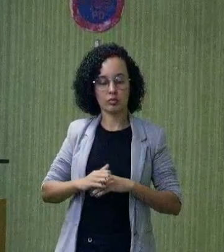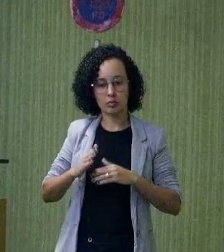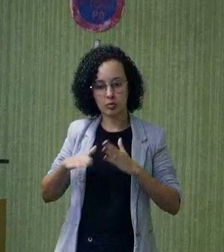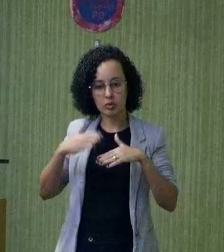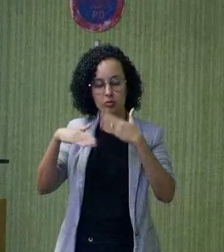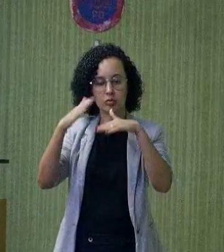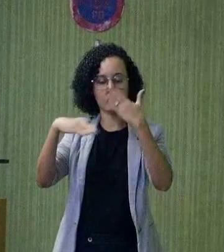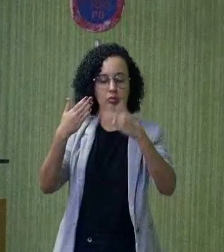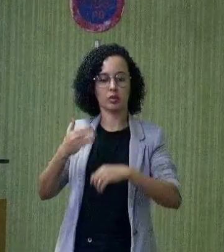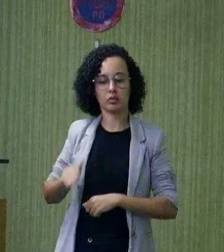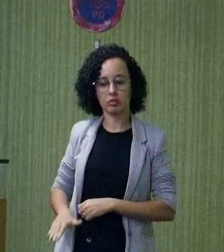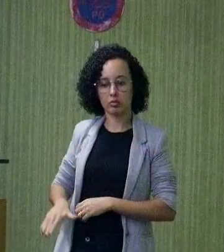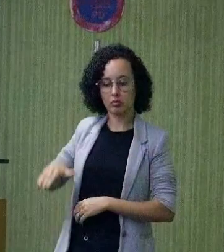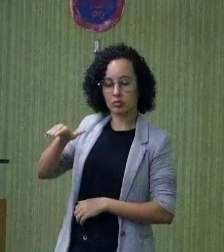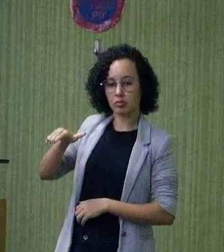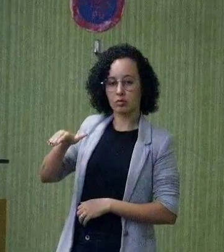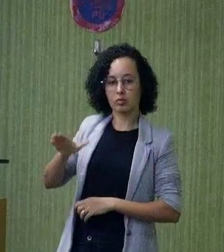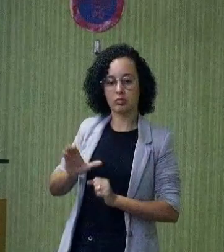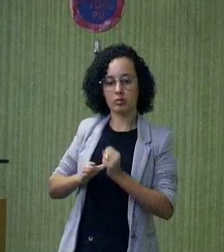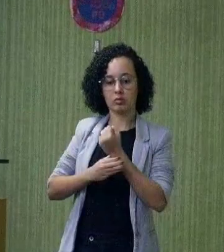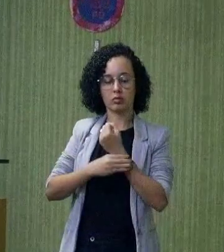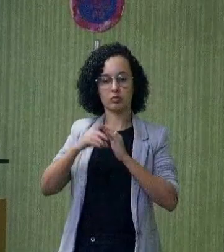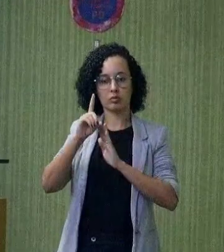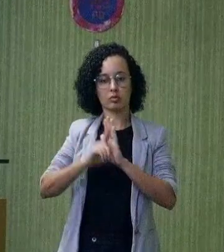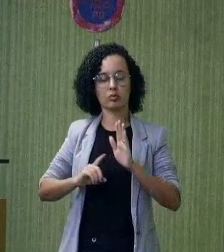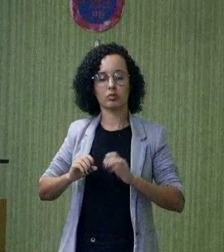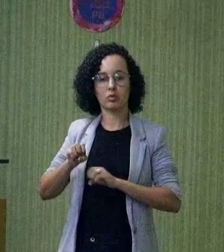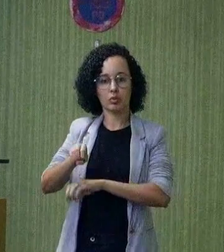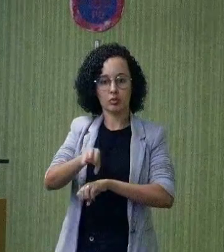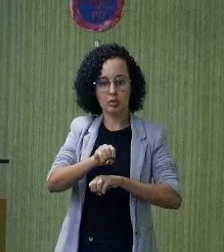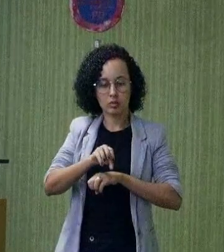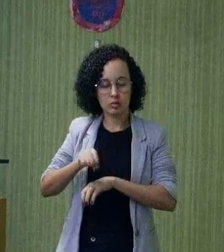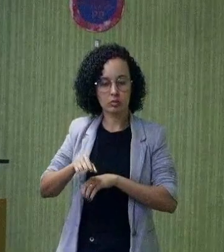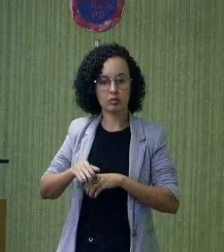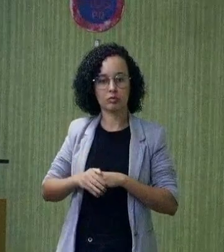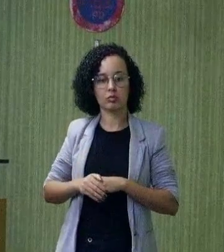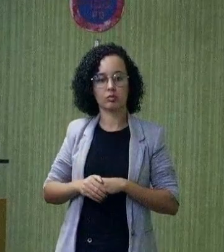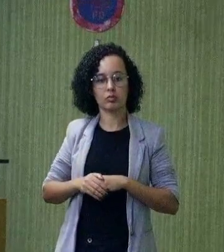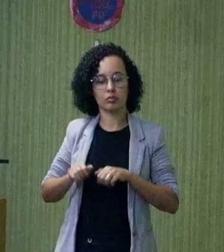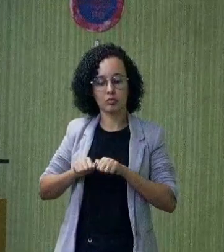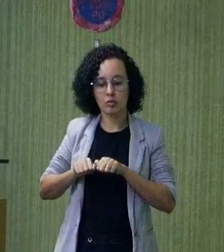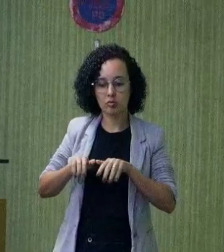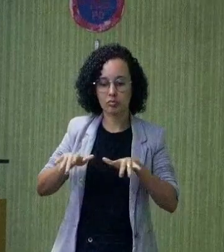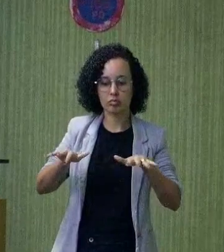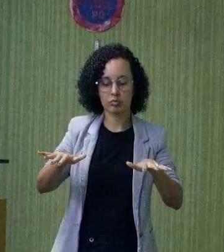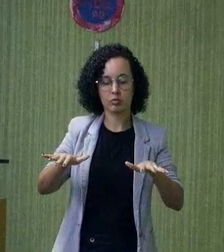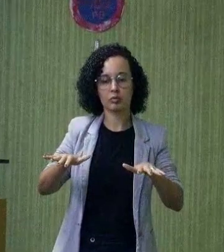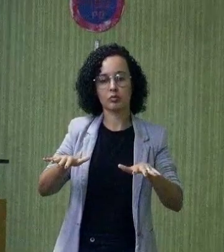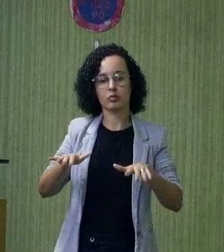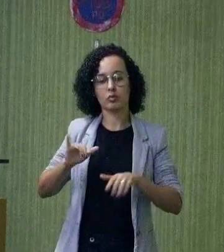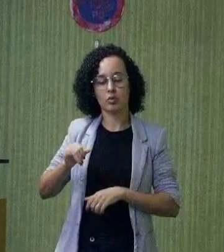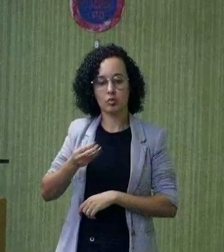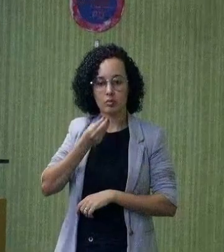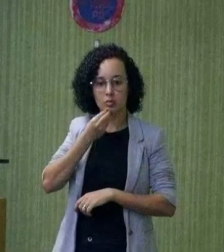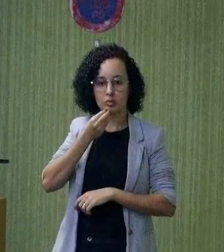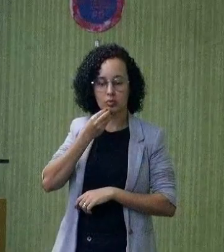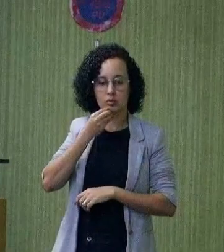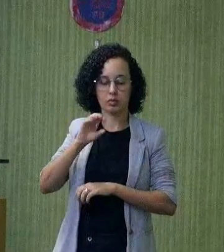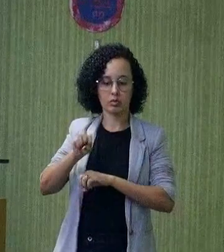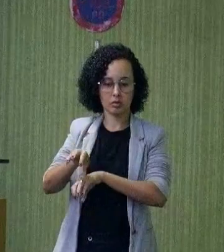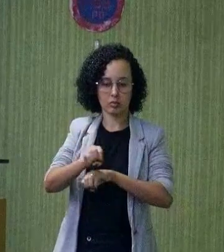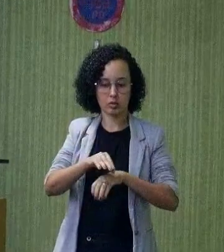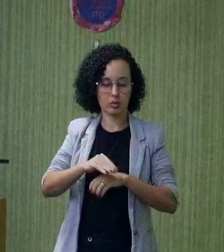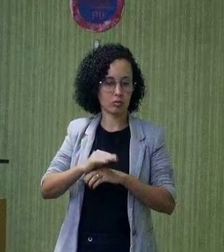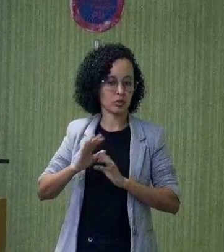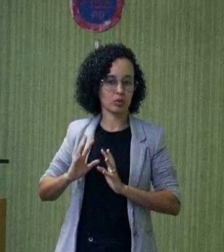infância a garantia do direito à educação com ampliação das oportunidades educacionais em todos os níveis